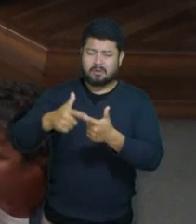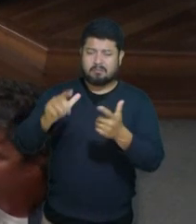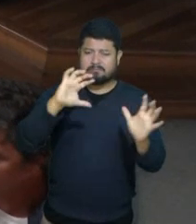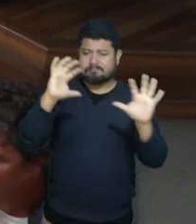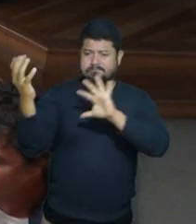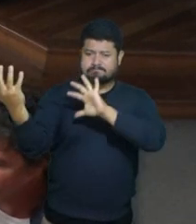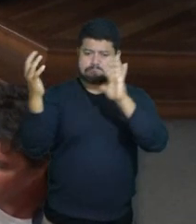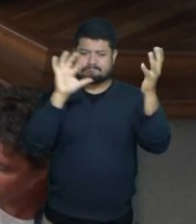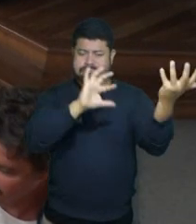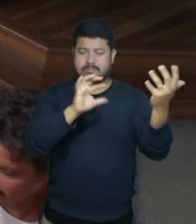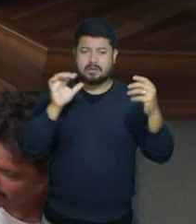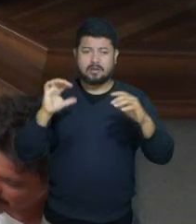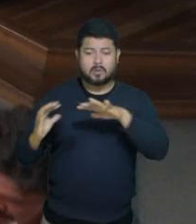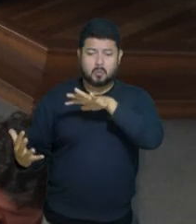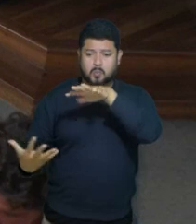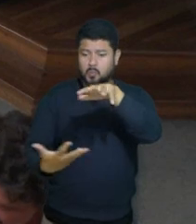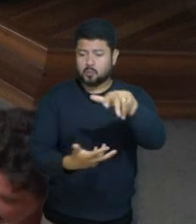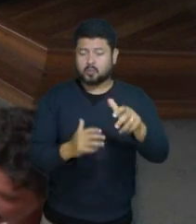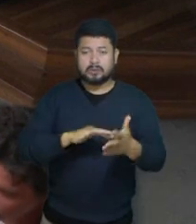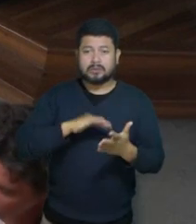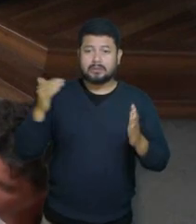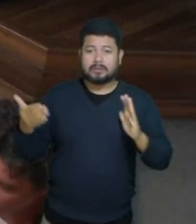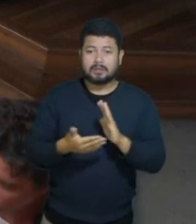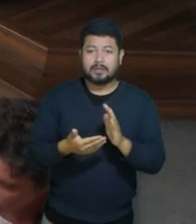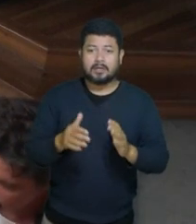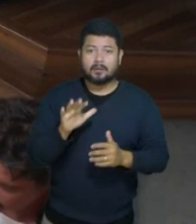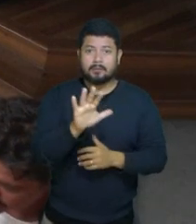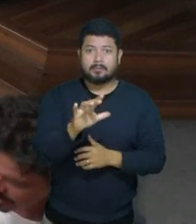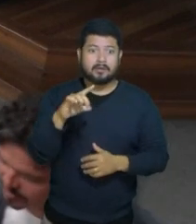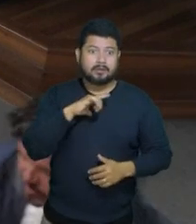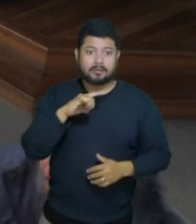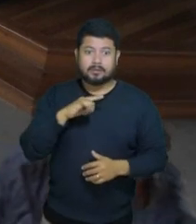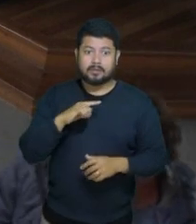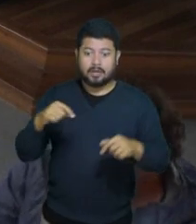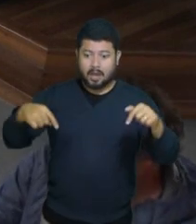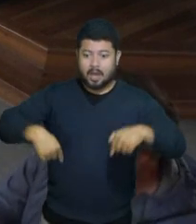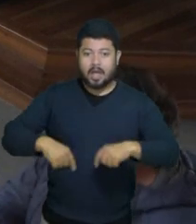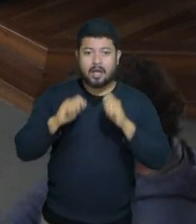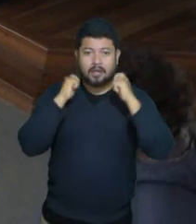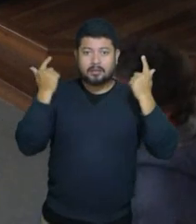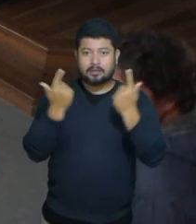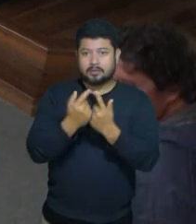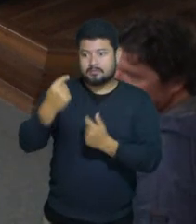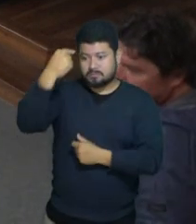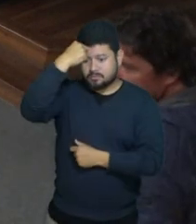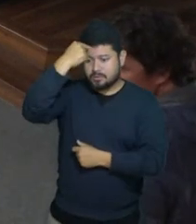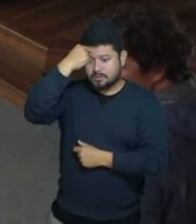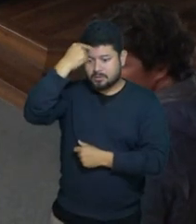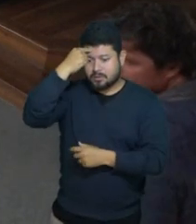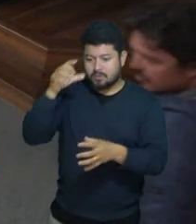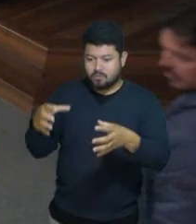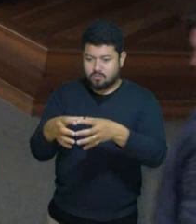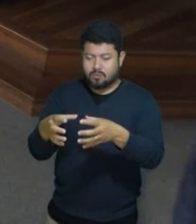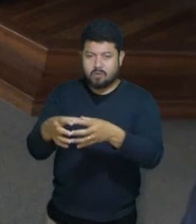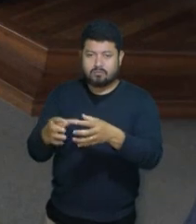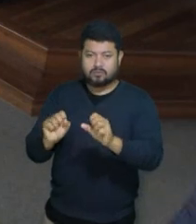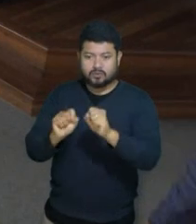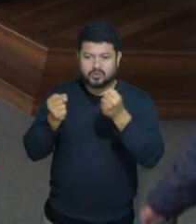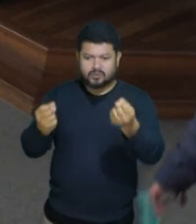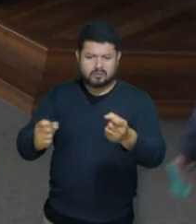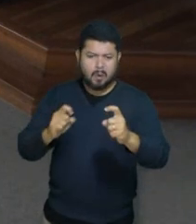climática exacerbado no planeta, mas que, ao mesmo tempo, a gente aqui na LESC está pensando em